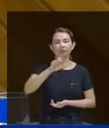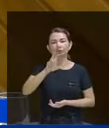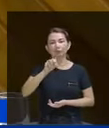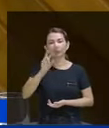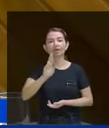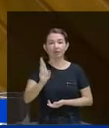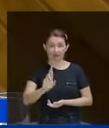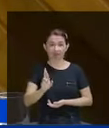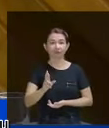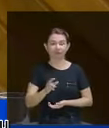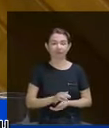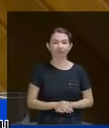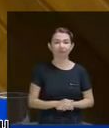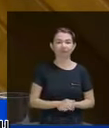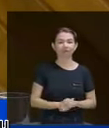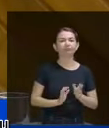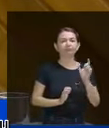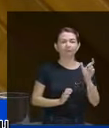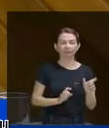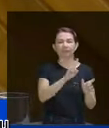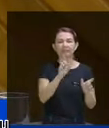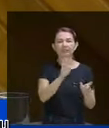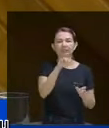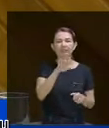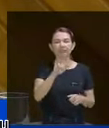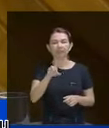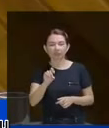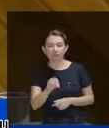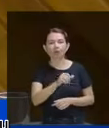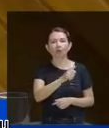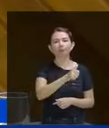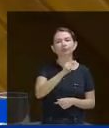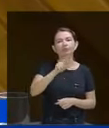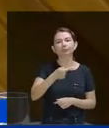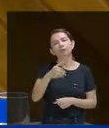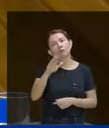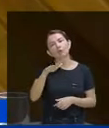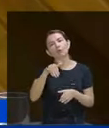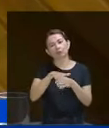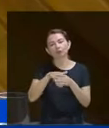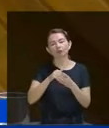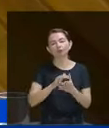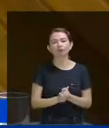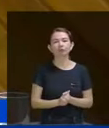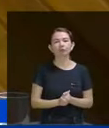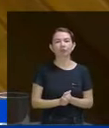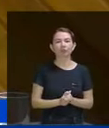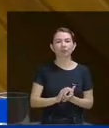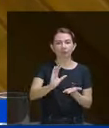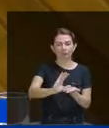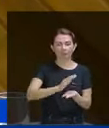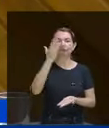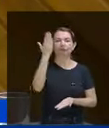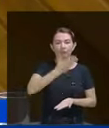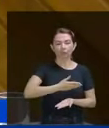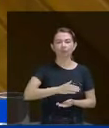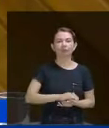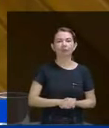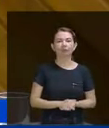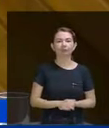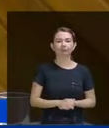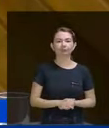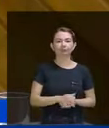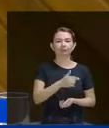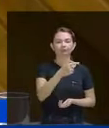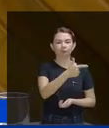147.750. Zeneide Costa obteve 11.547 votos e declarou na prestação de contas uma